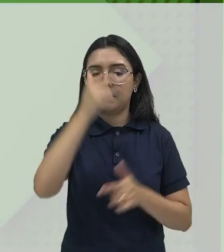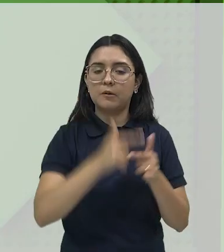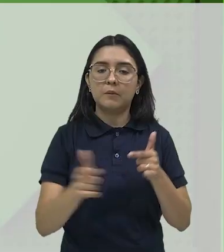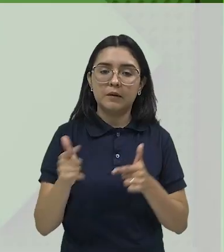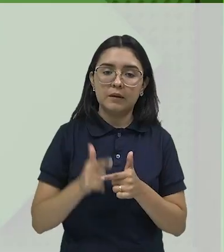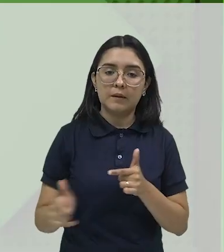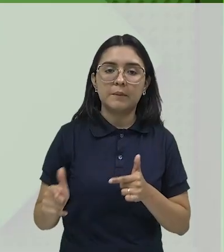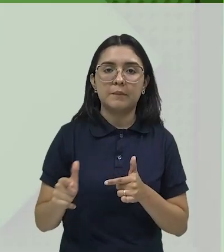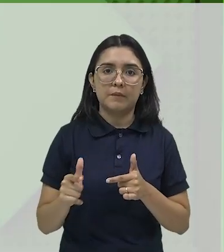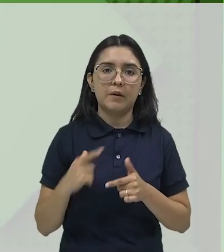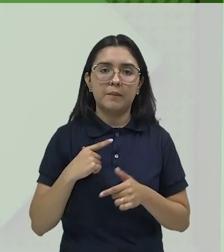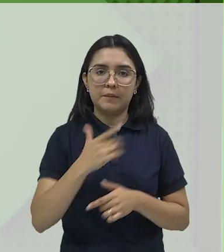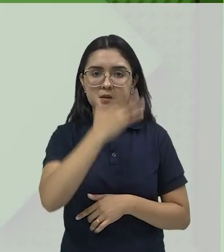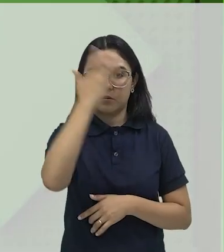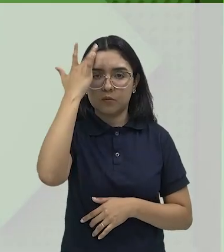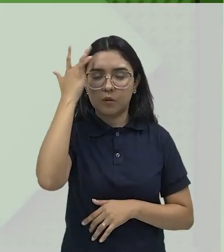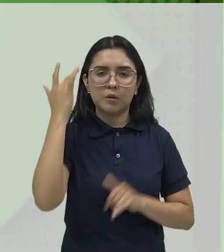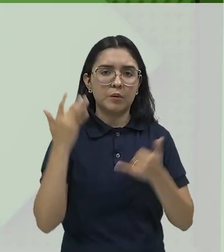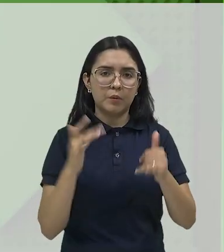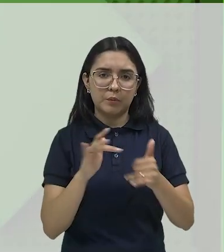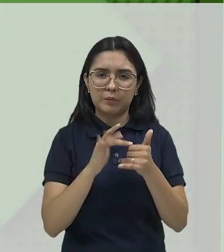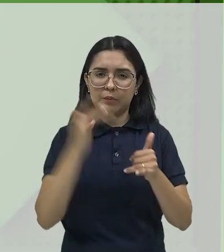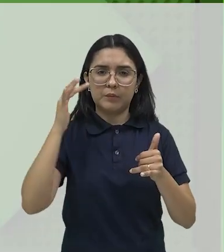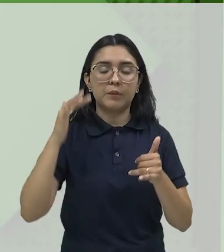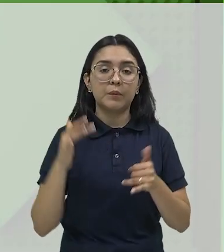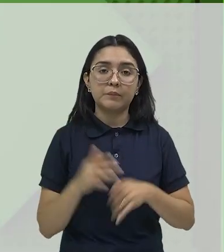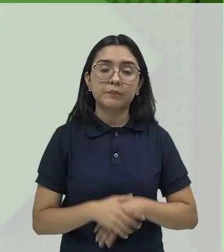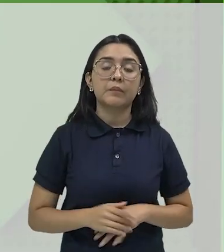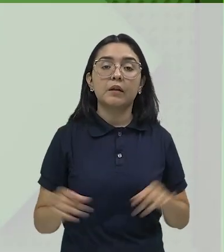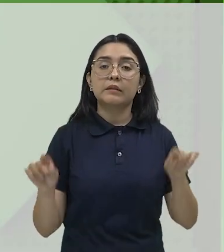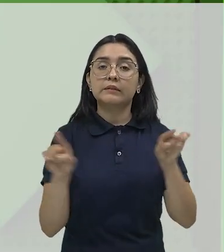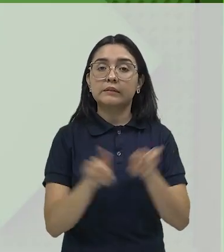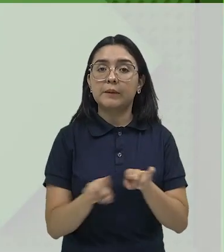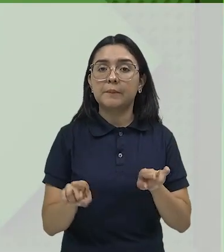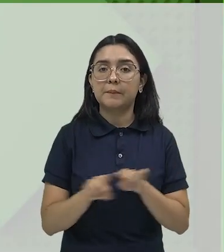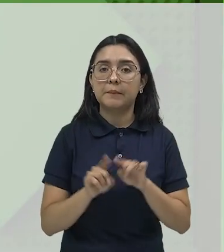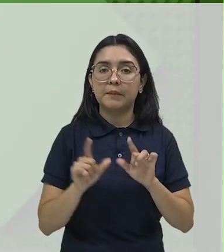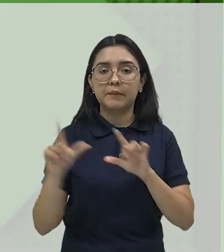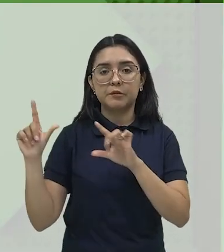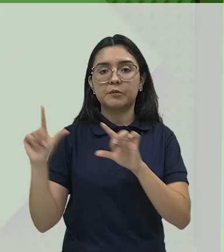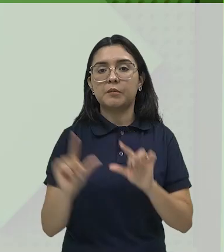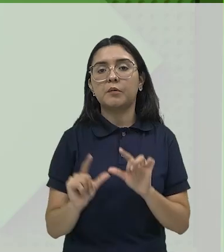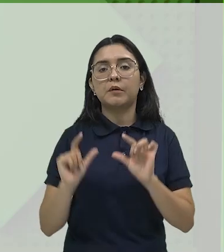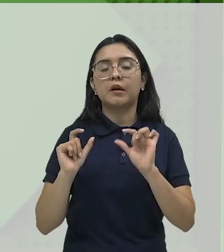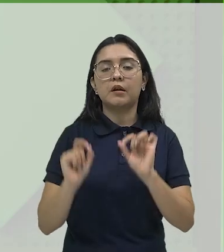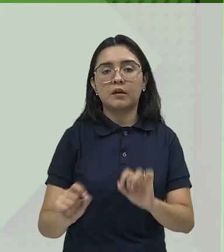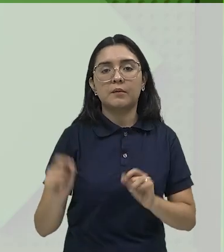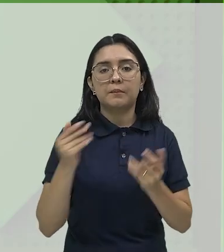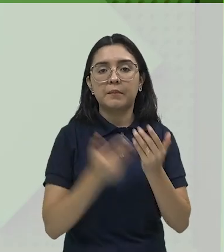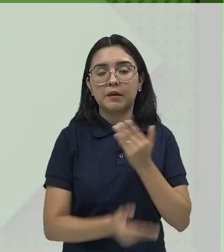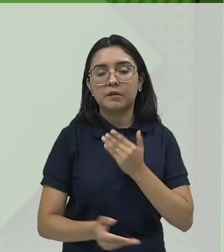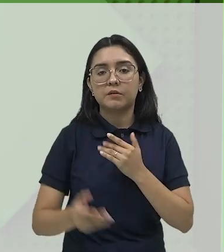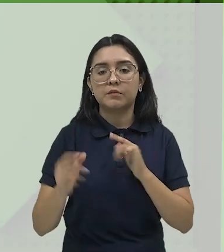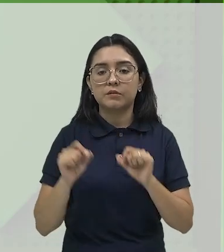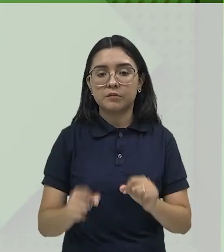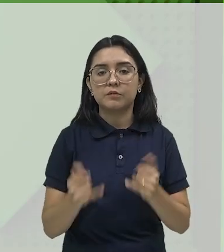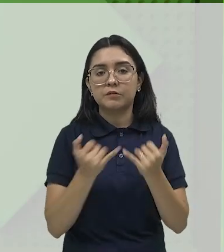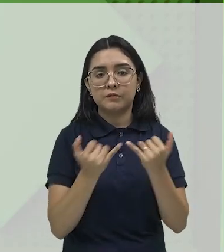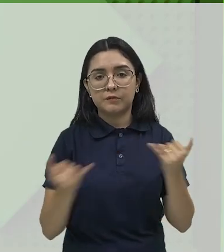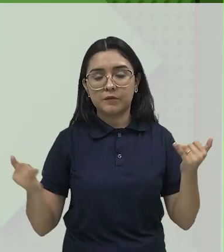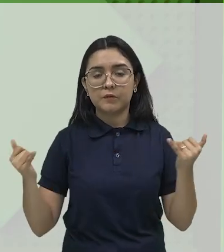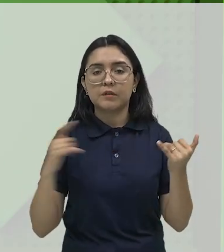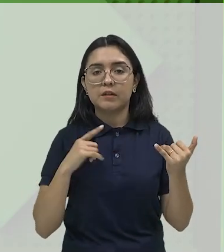acidentes com choque elétricos, né? Como vocês viram, e também para diminuir a perda dos fios que